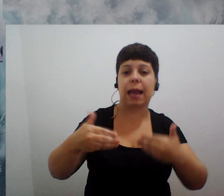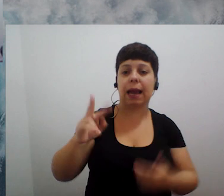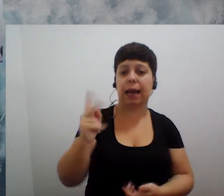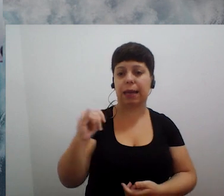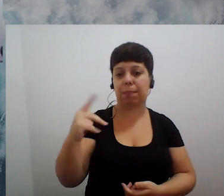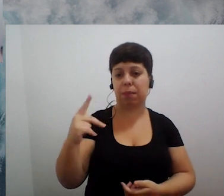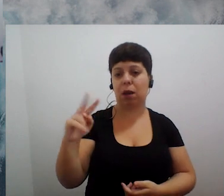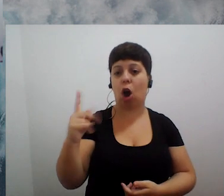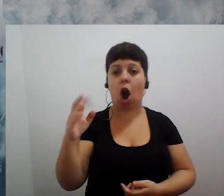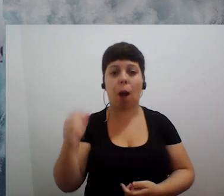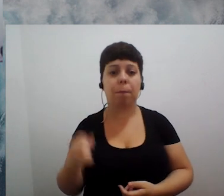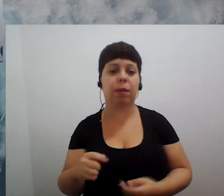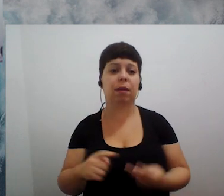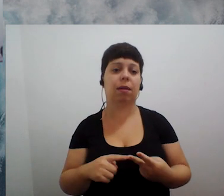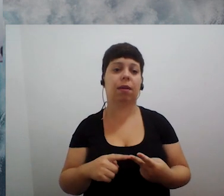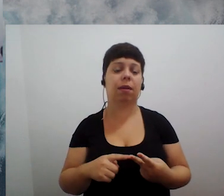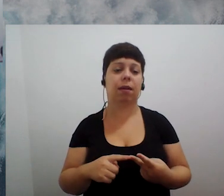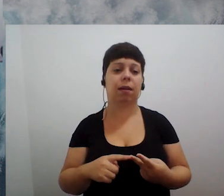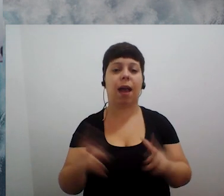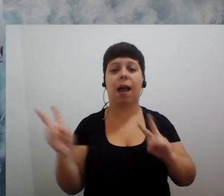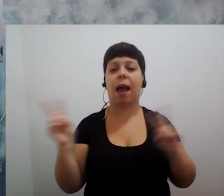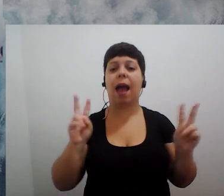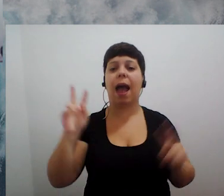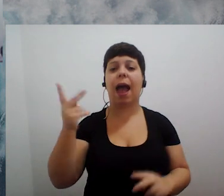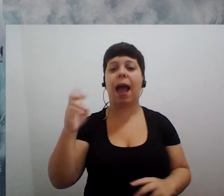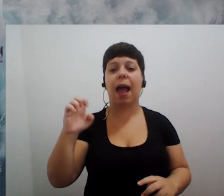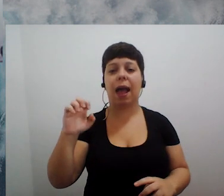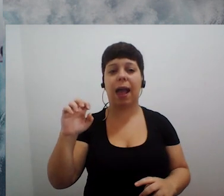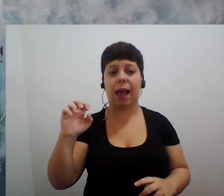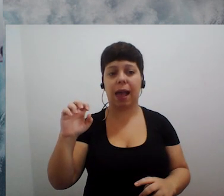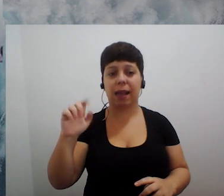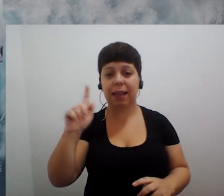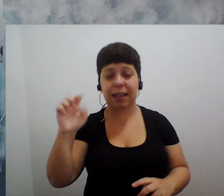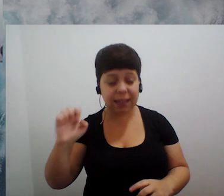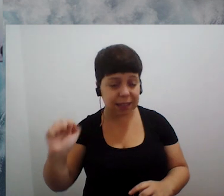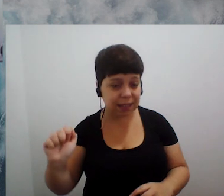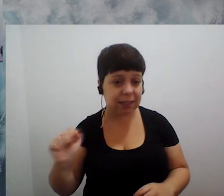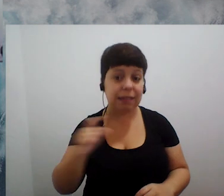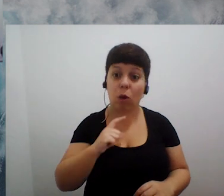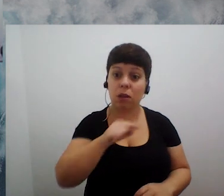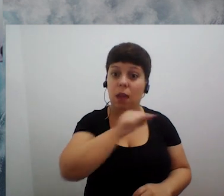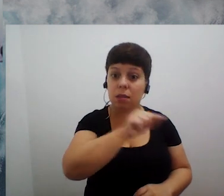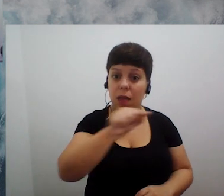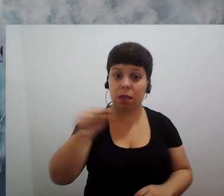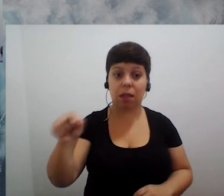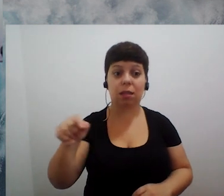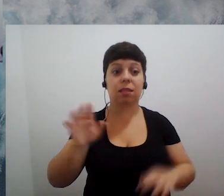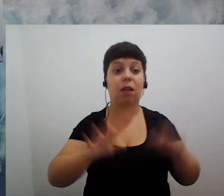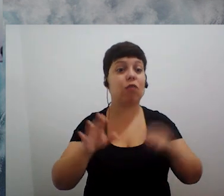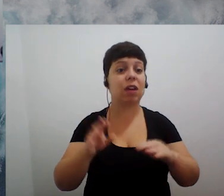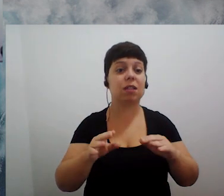hip hop, um reggae. Então, assim, existe muita gente que produz muito conteúdo da hora, só que talvez